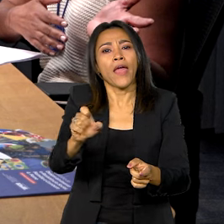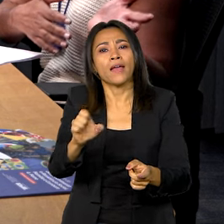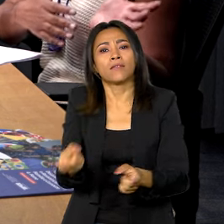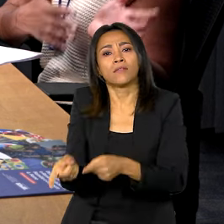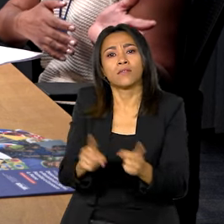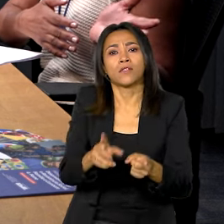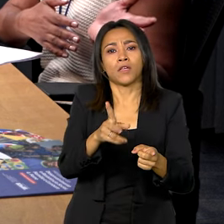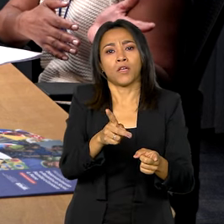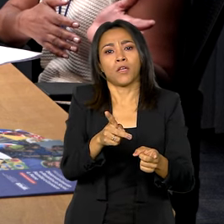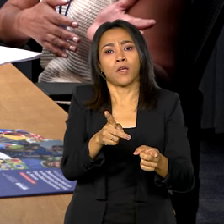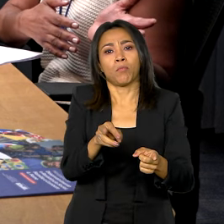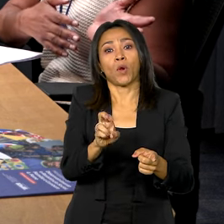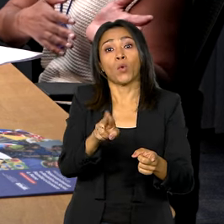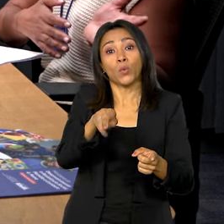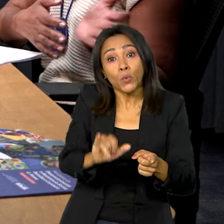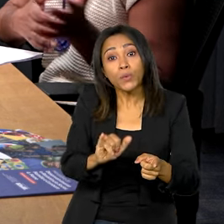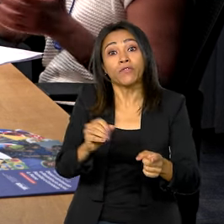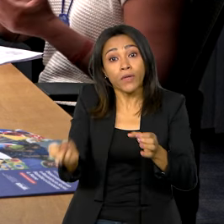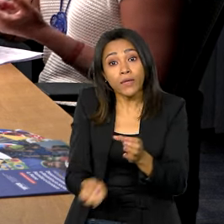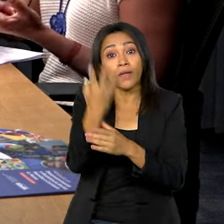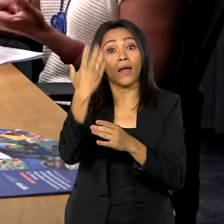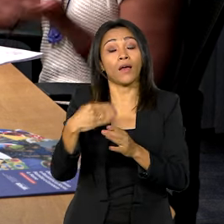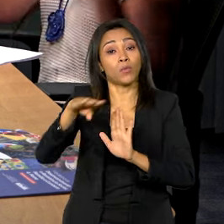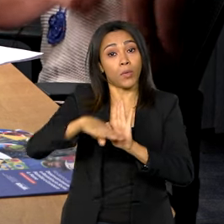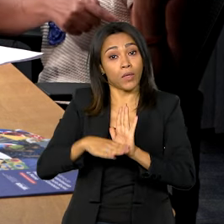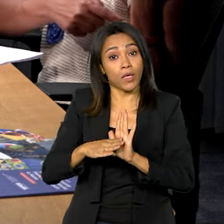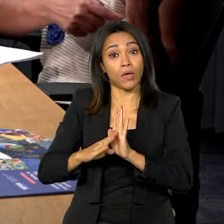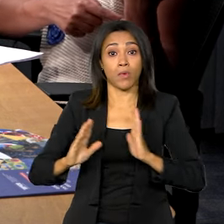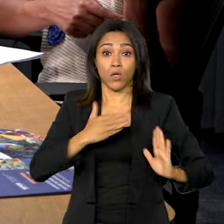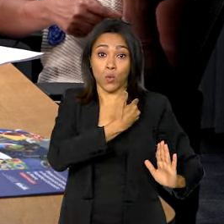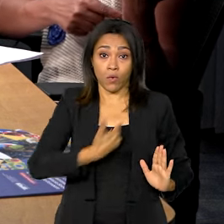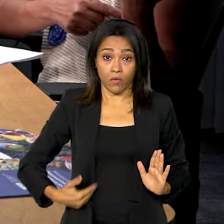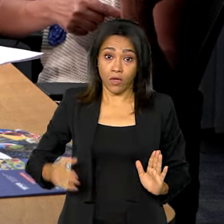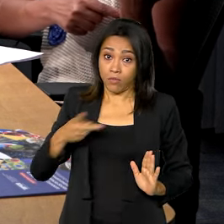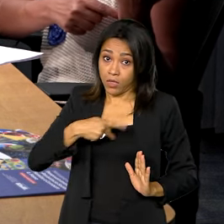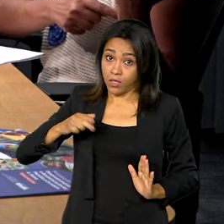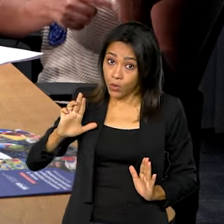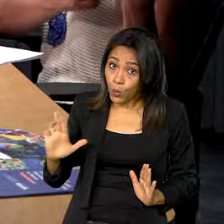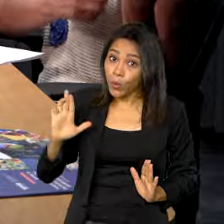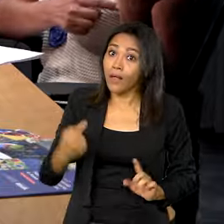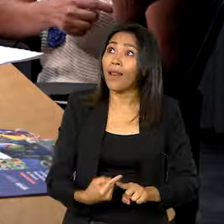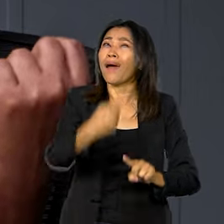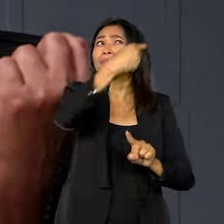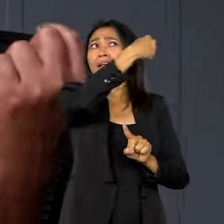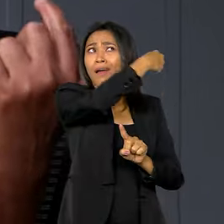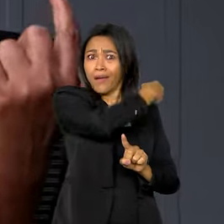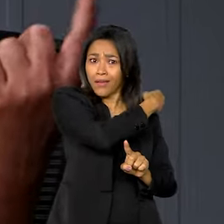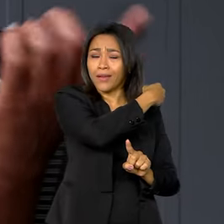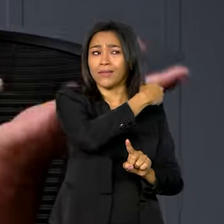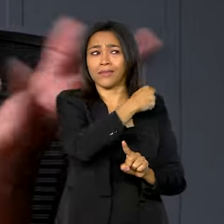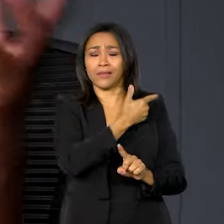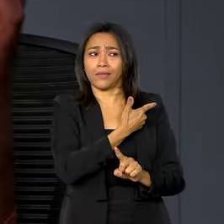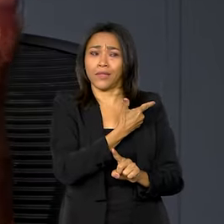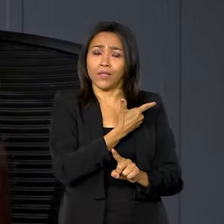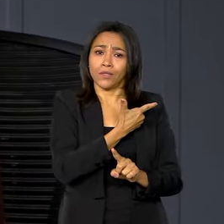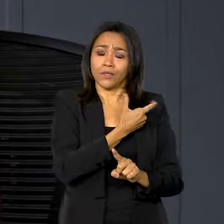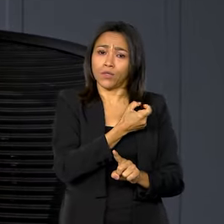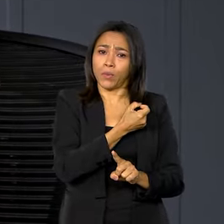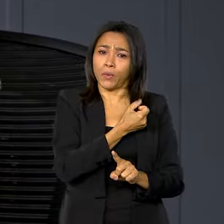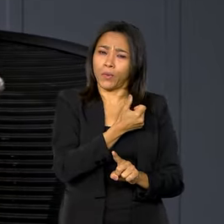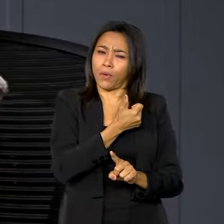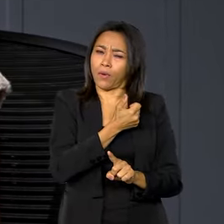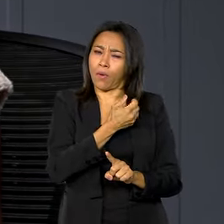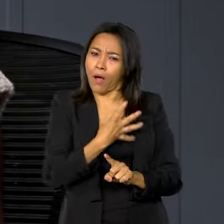que foram criados também na gestão do presidente Lula e que essas crianças que foram beneficiárias lá atrás na entre